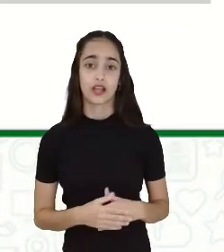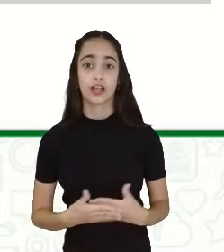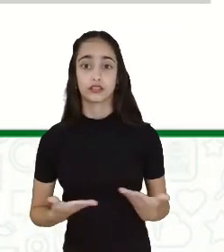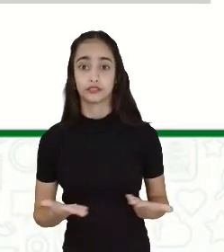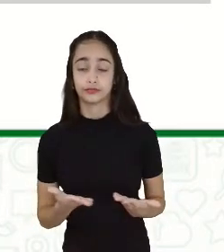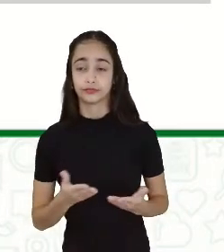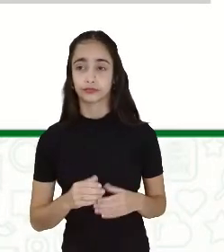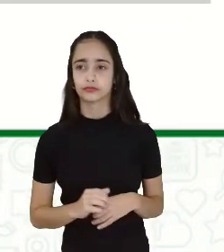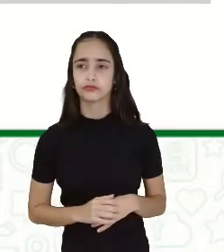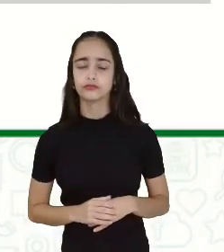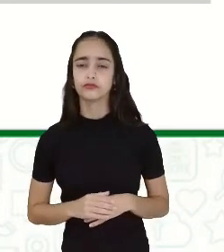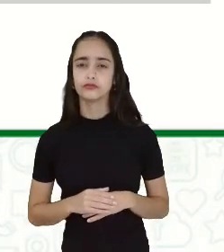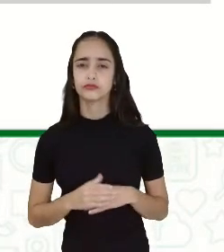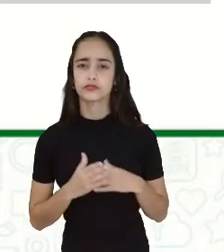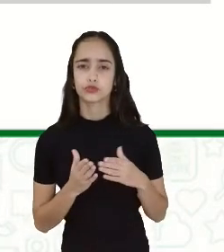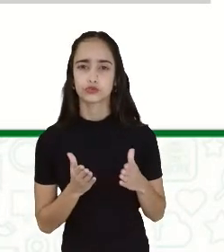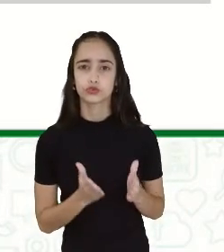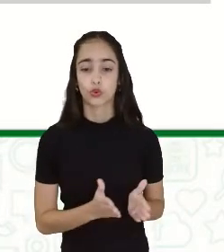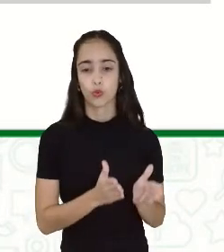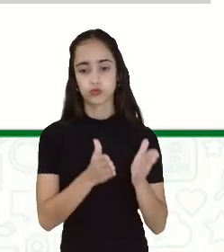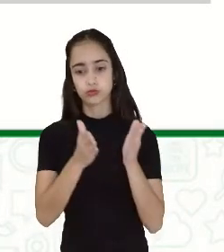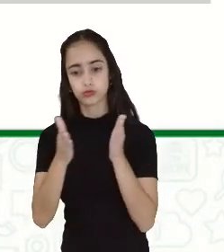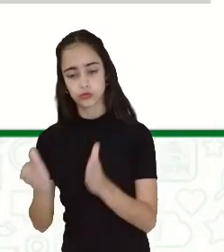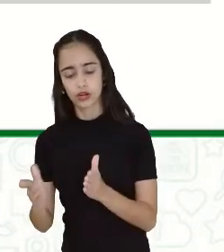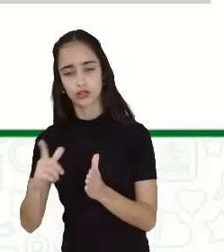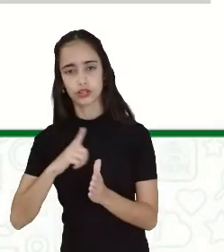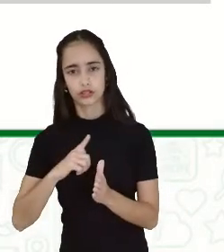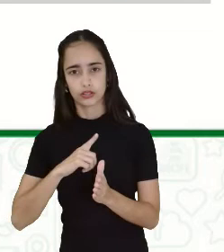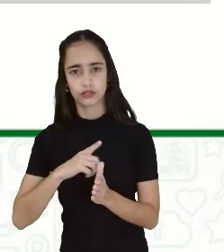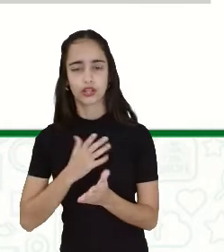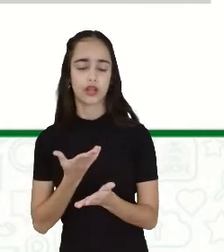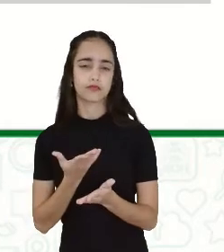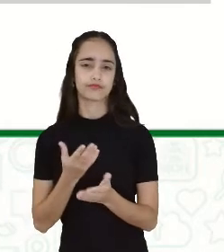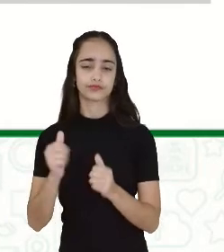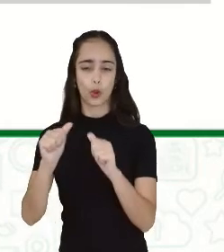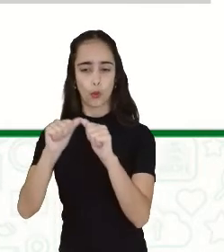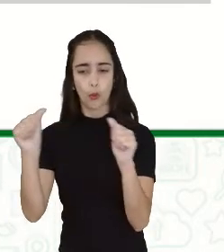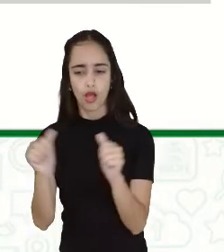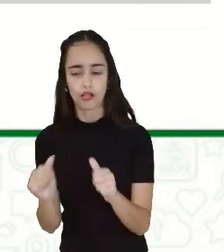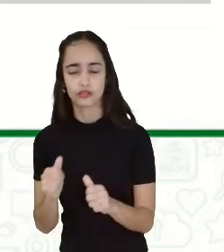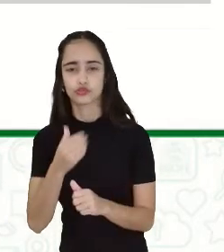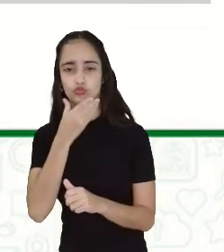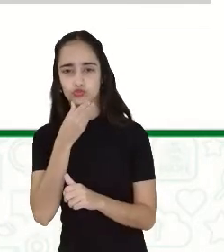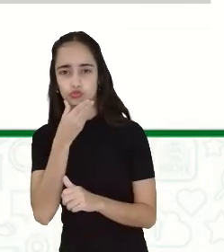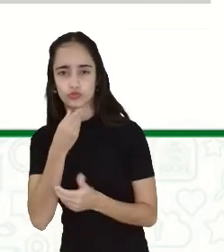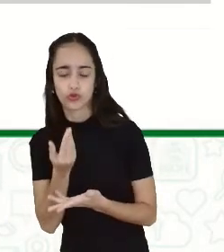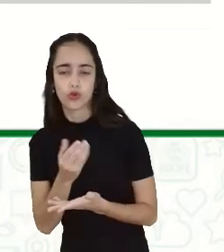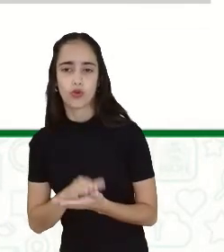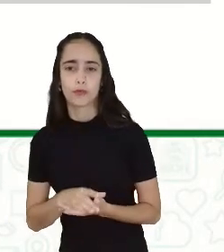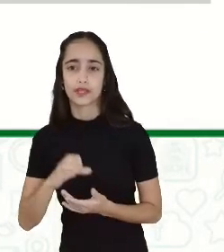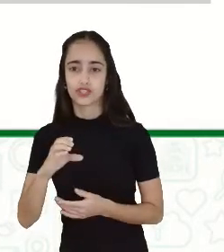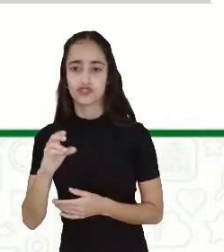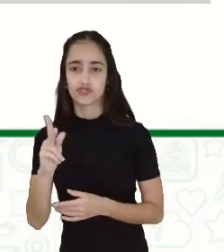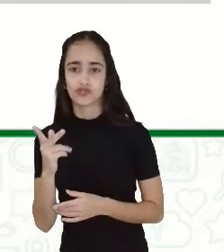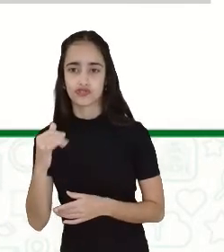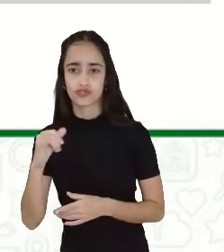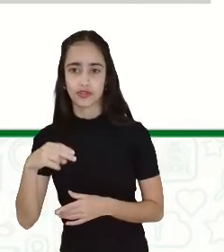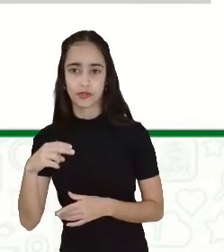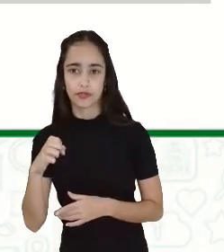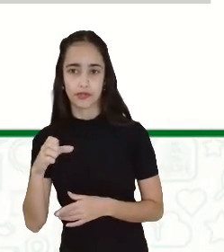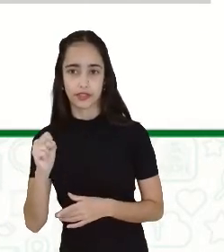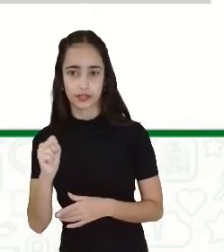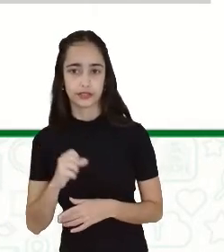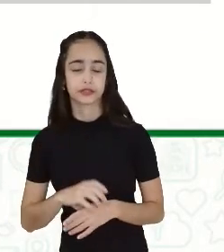a esquerda é de um artista chinês né bem atual ele é um artista dos nossos séculos do Século